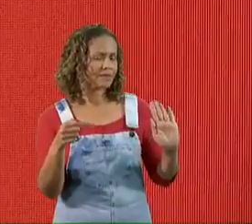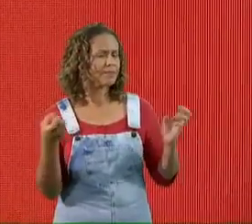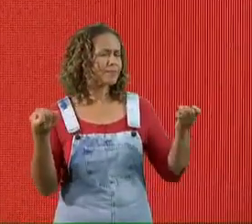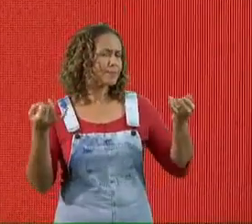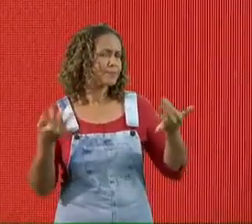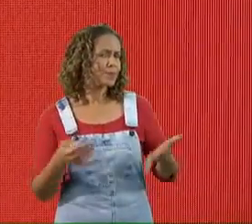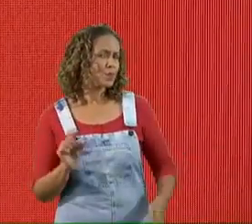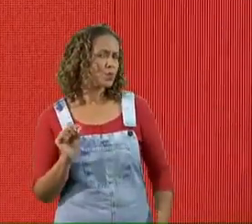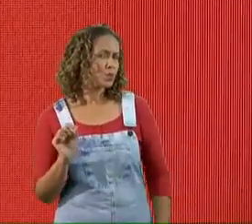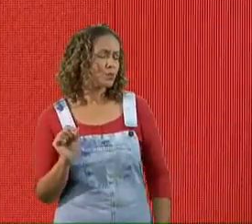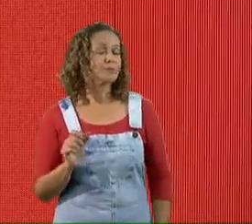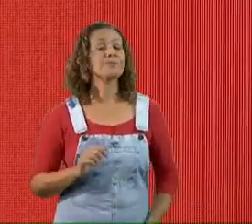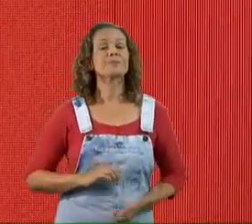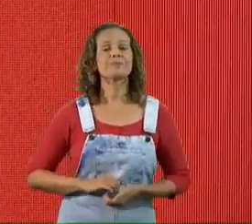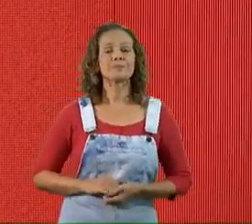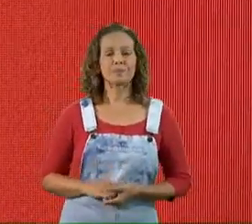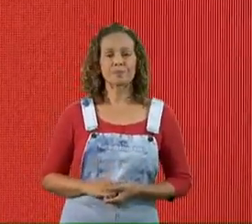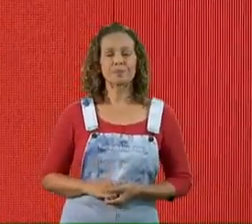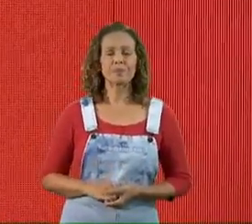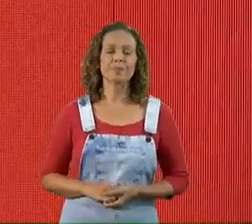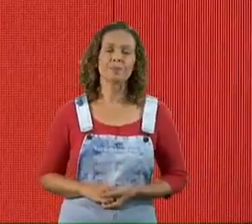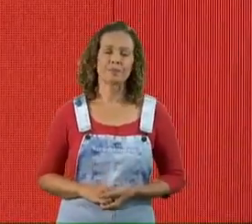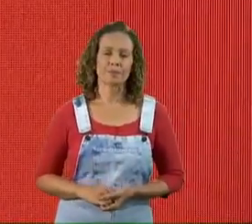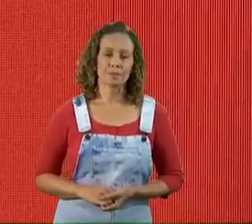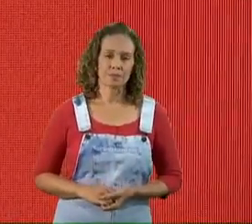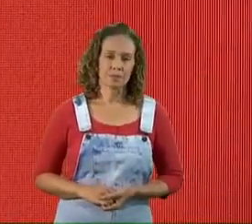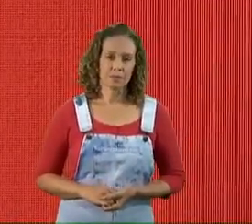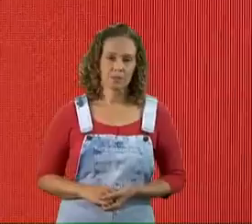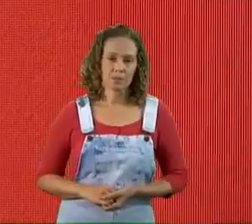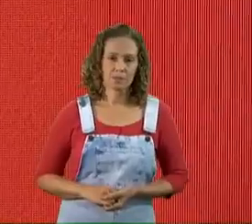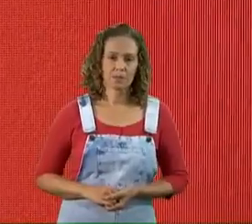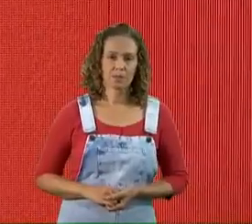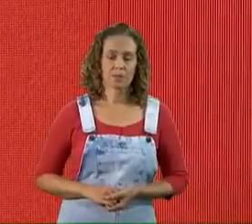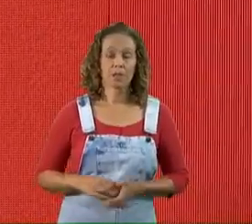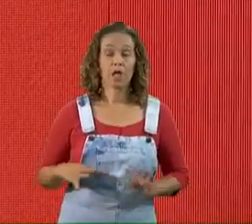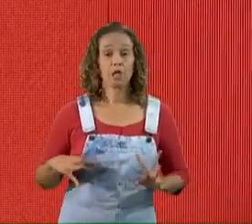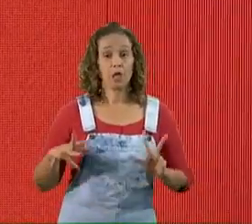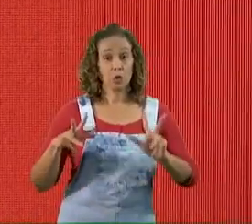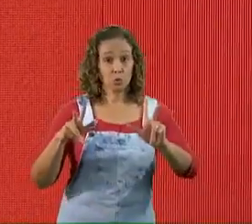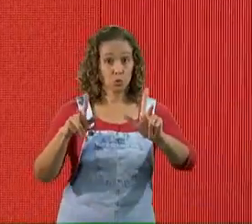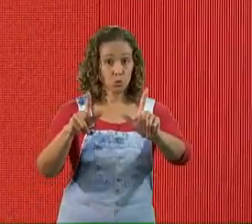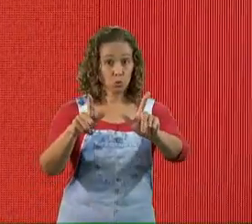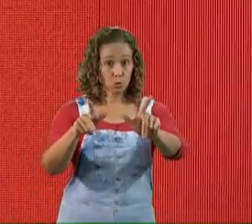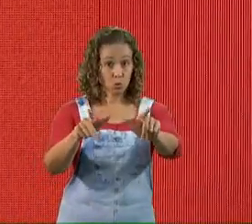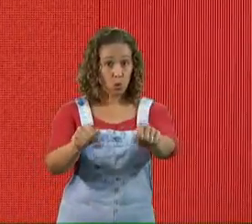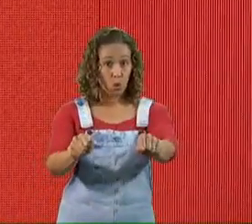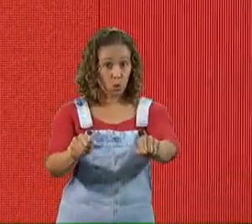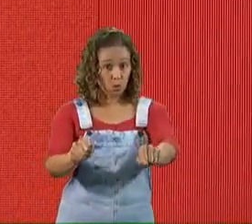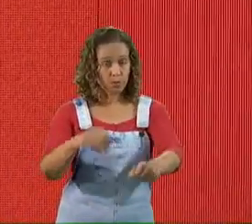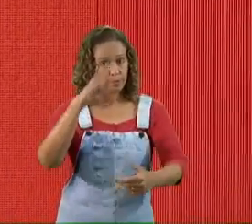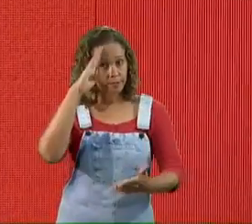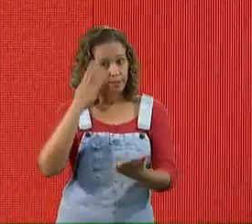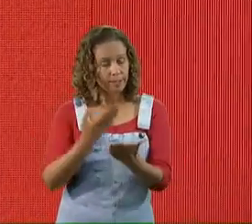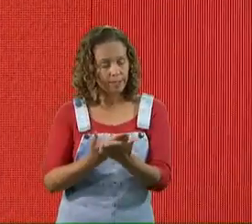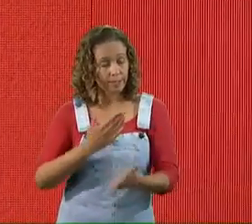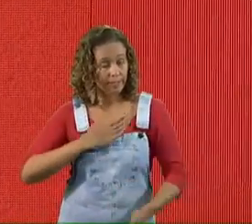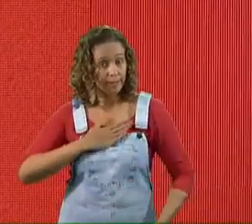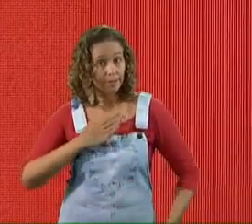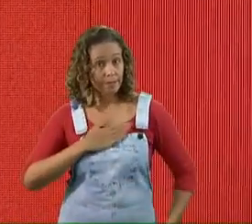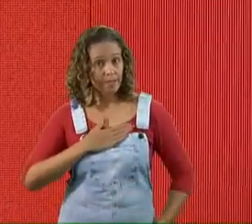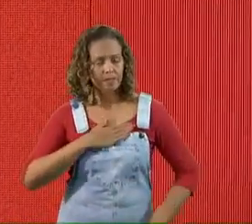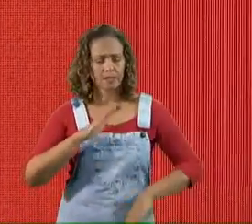diz assim: a todos os que são chamados pelo meu nome e os que criei